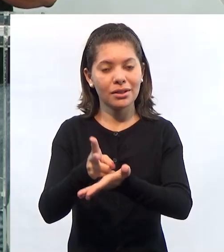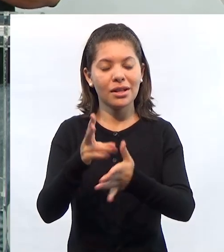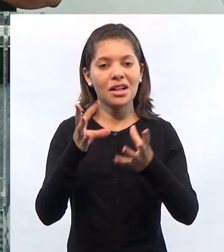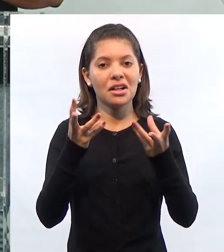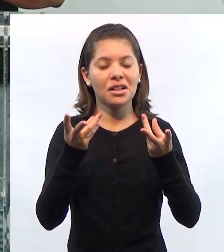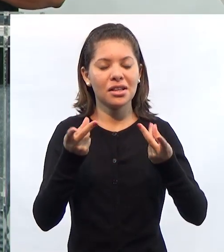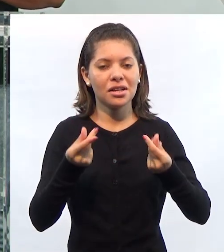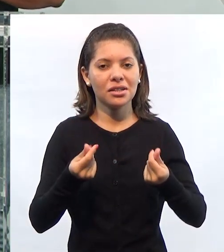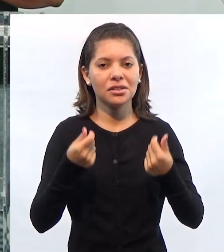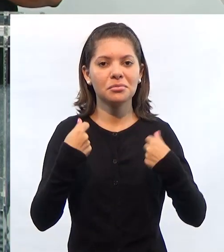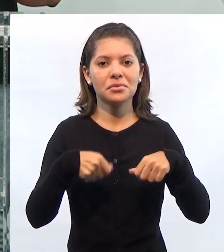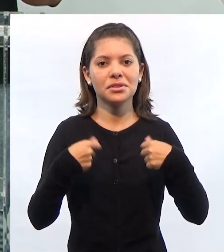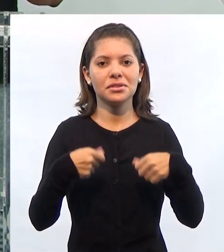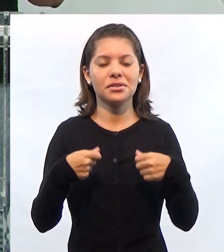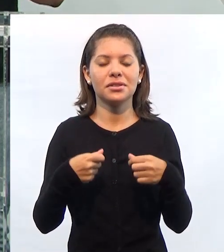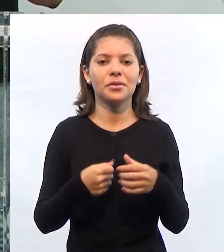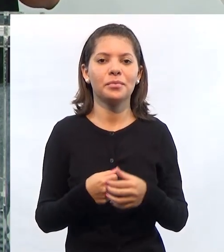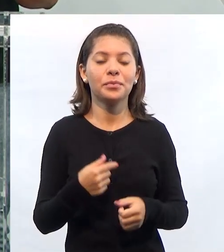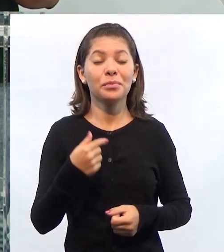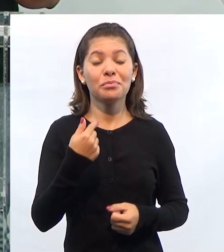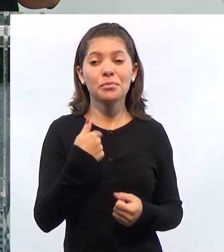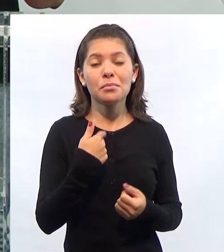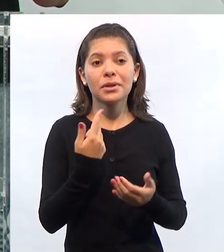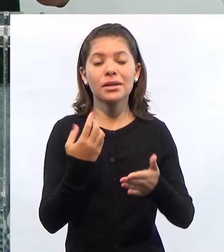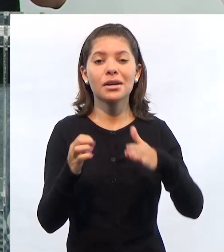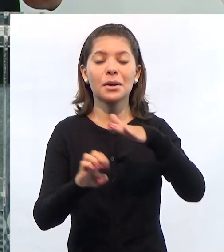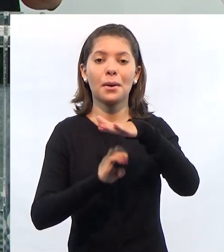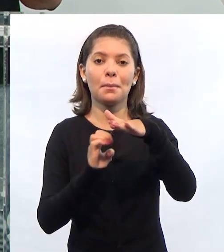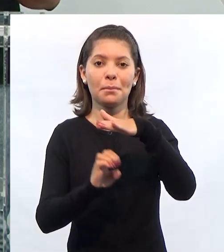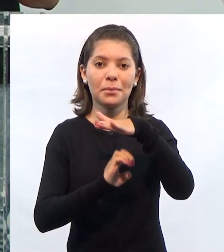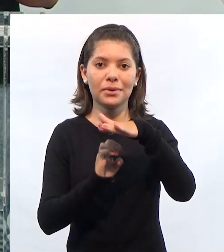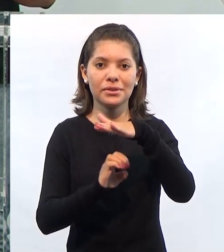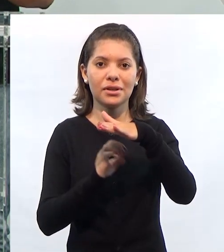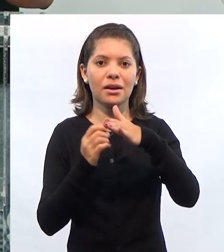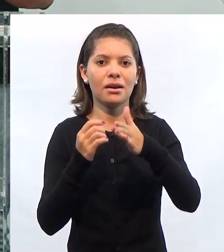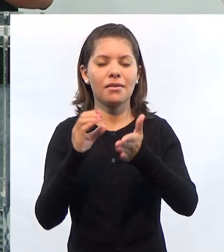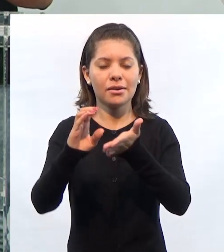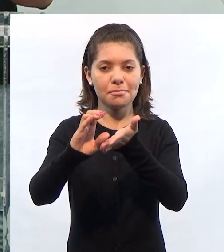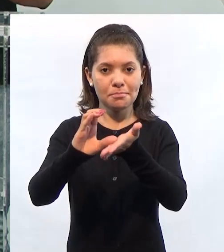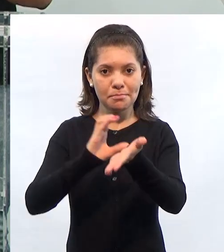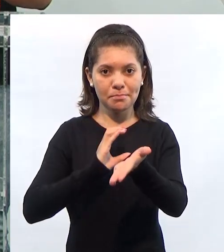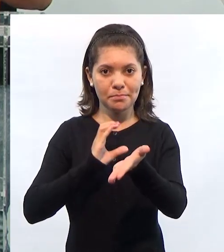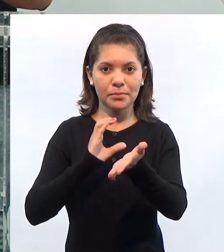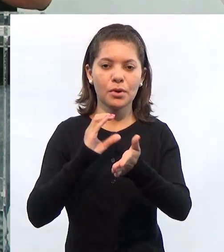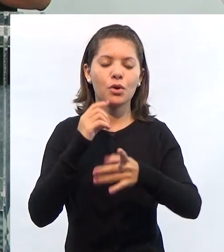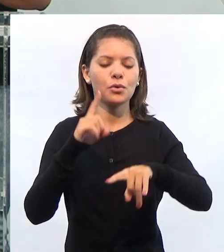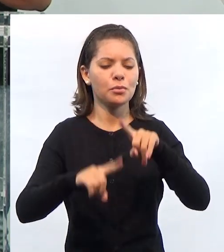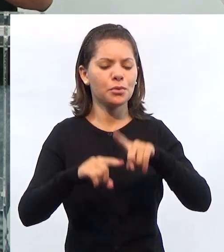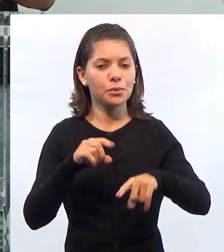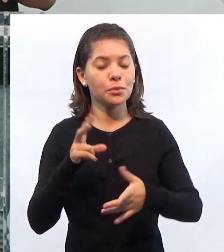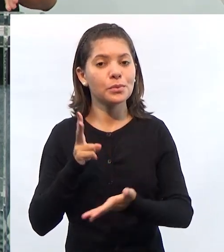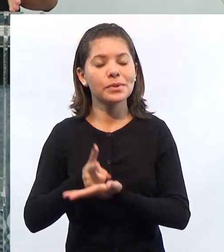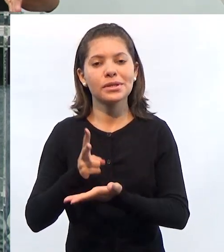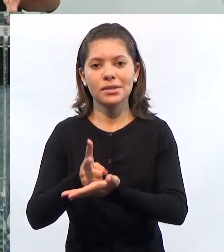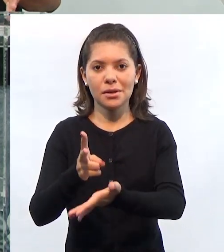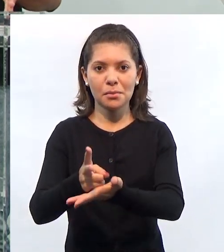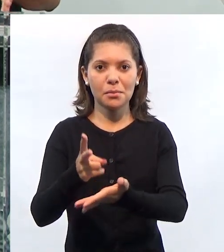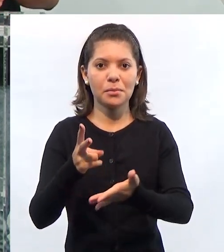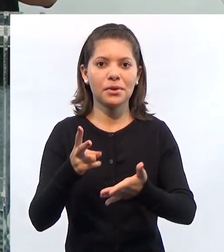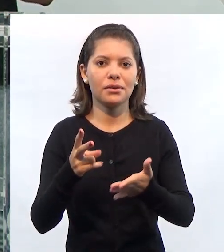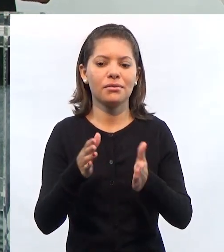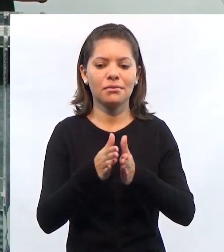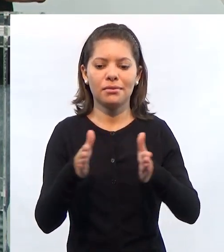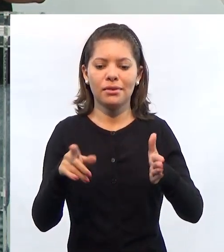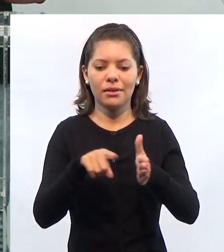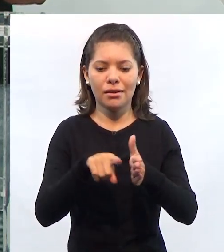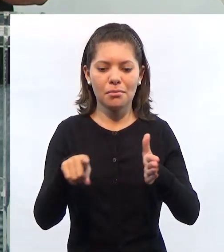qualidade necessária. Como a minha empresa vai receber esses produtos sempre que eu precisar, no tempo que eu precisar,